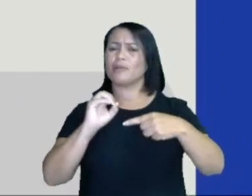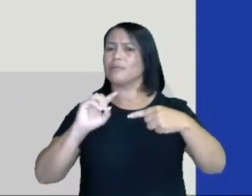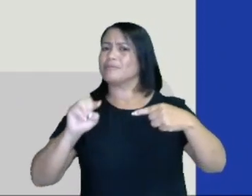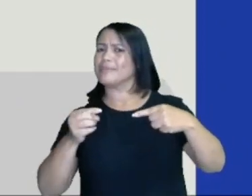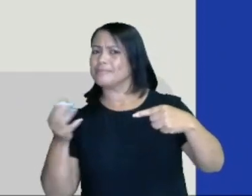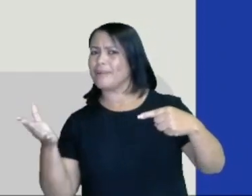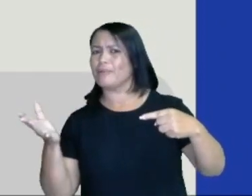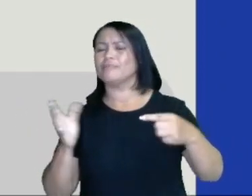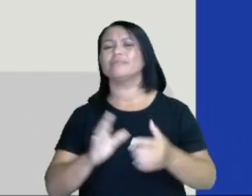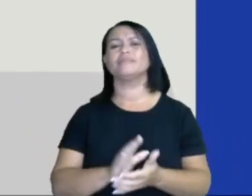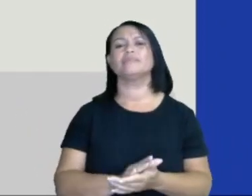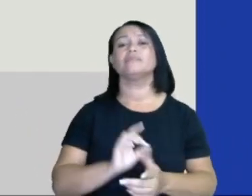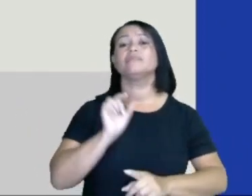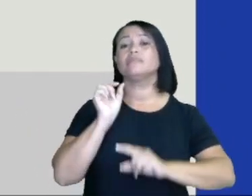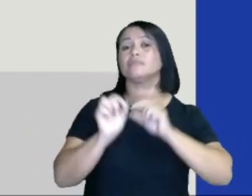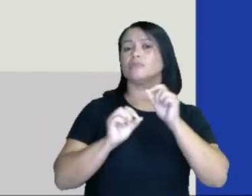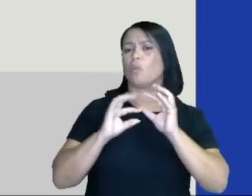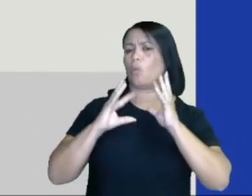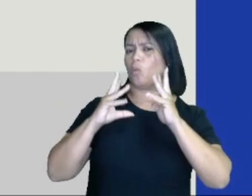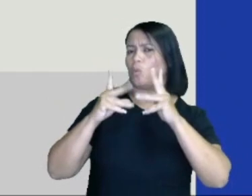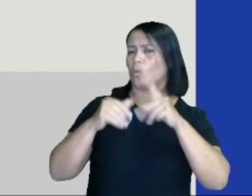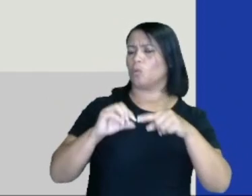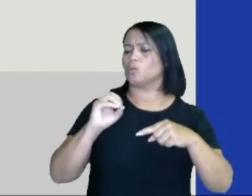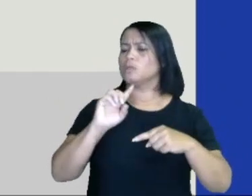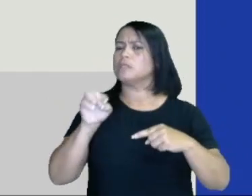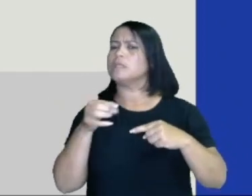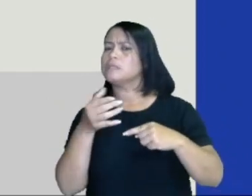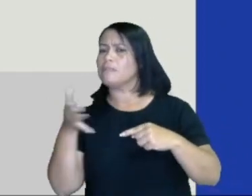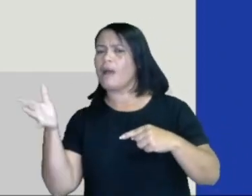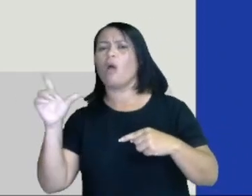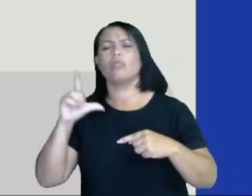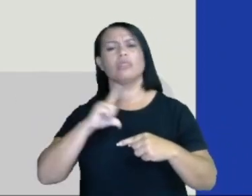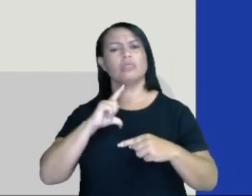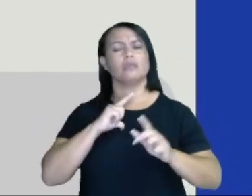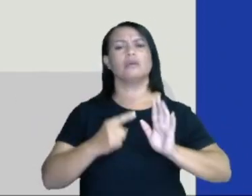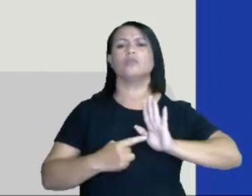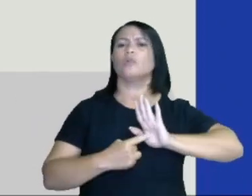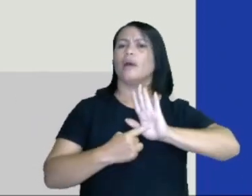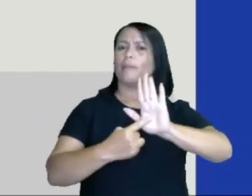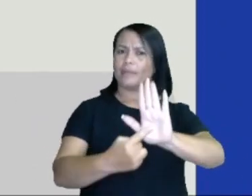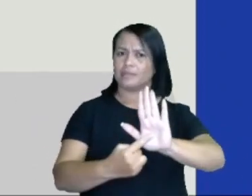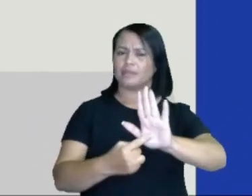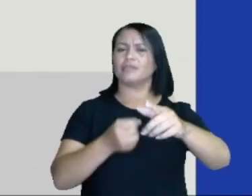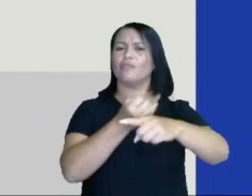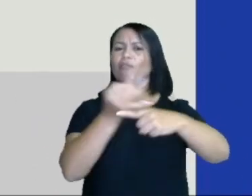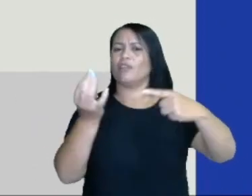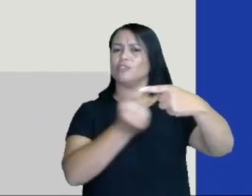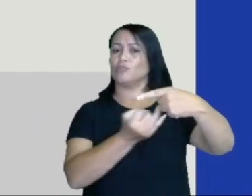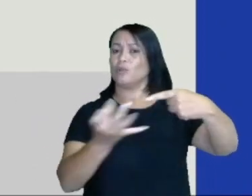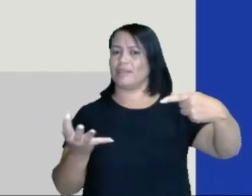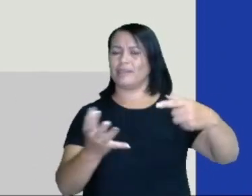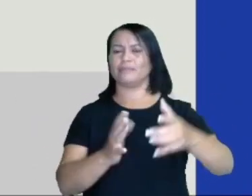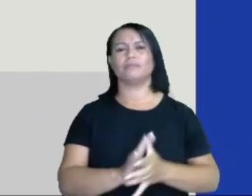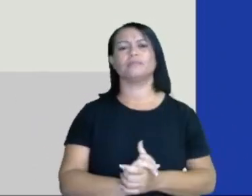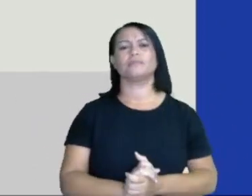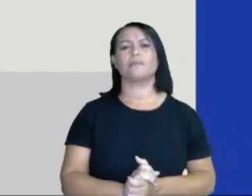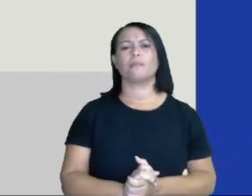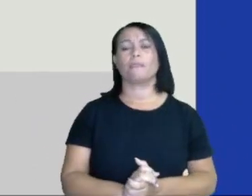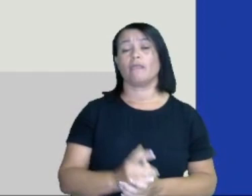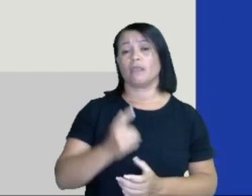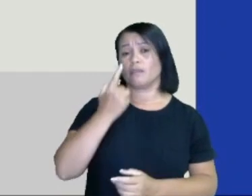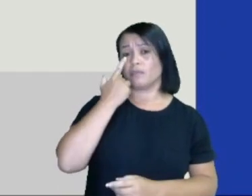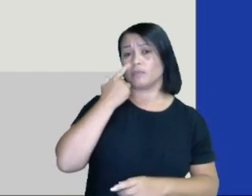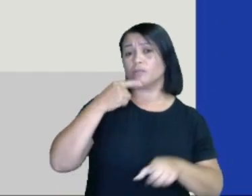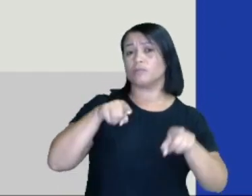decimal. Então, todo decimal tem sua representação fracionária. E